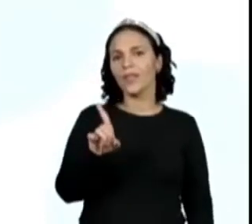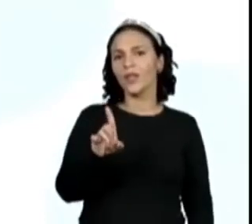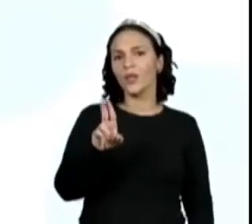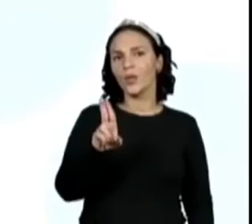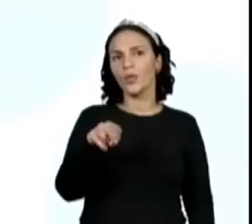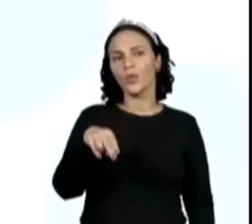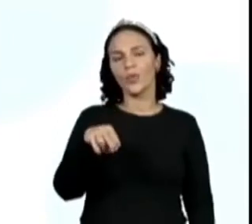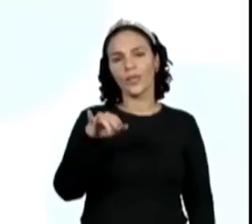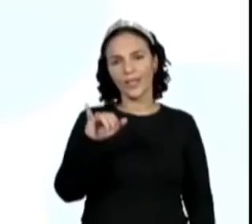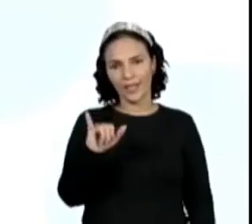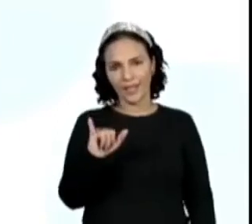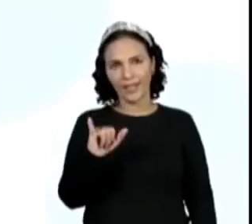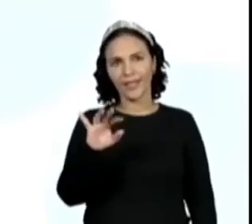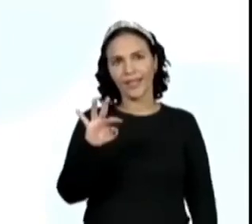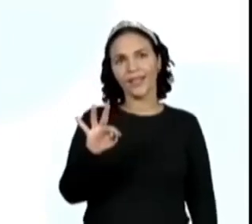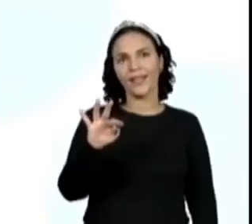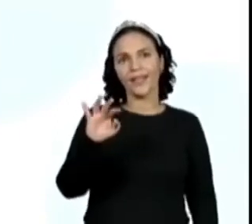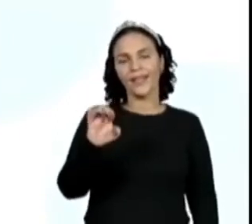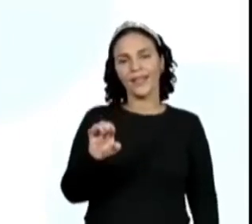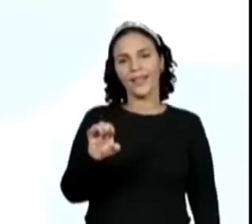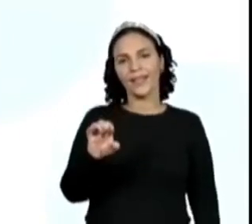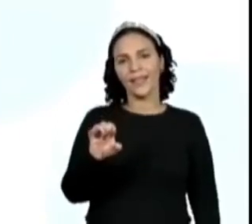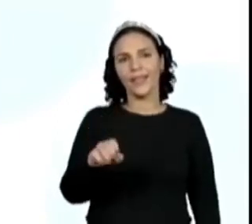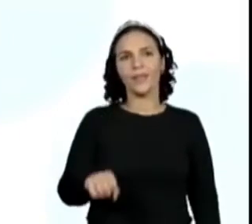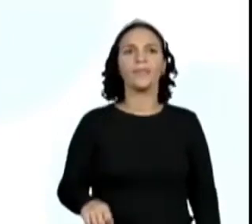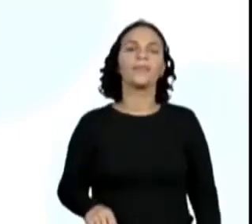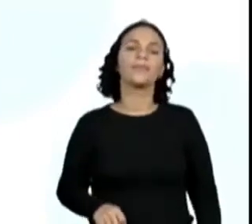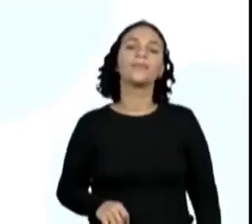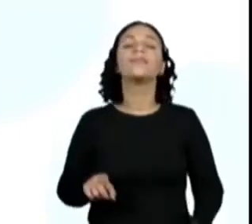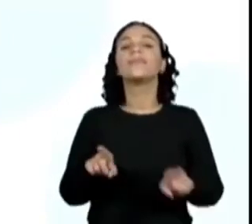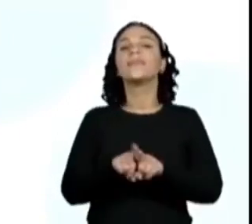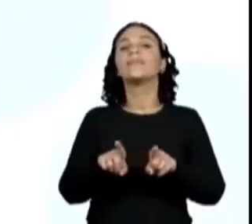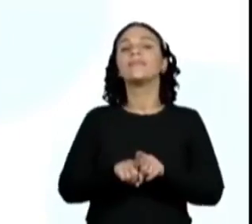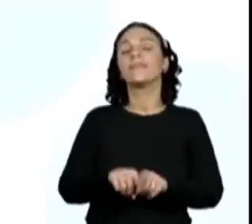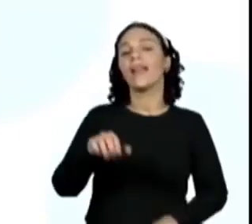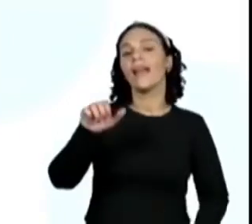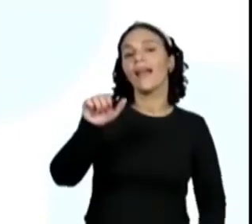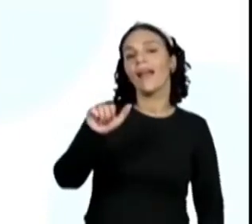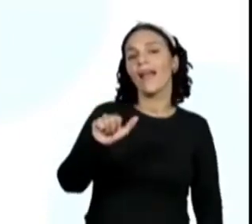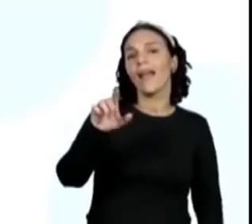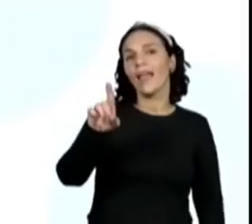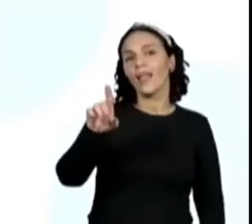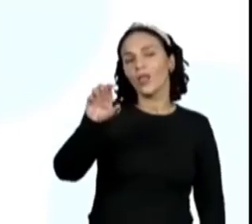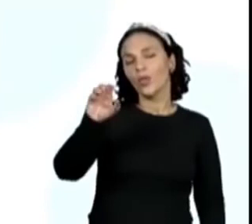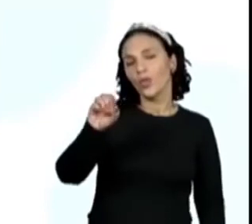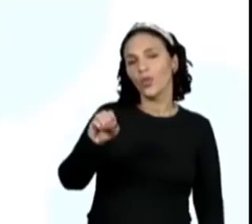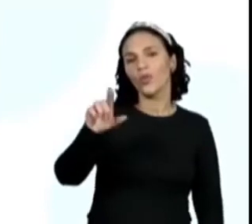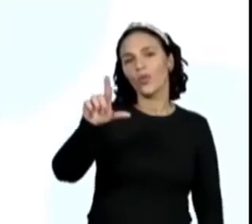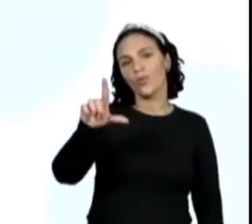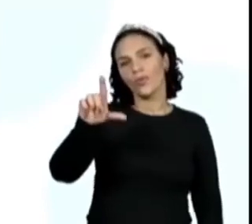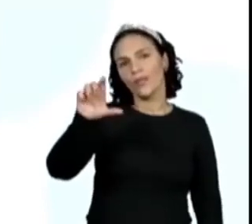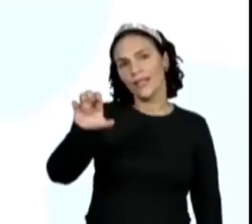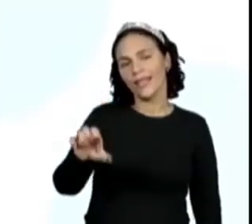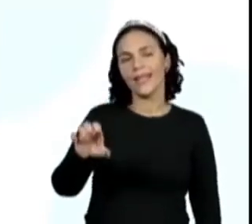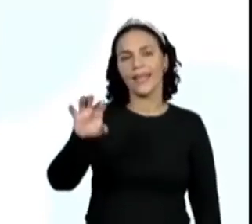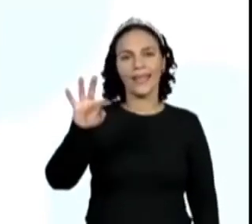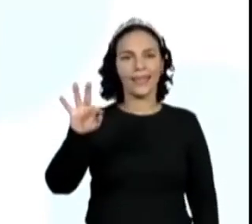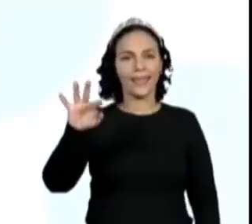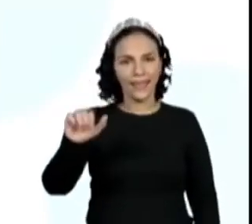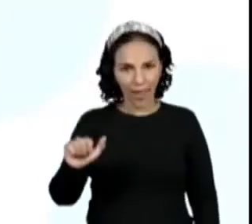T. E eles mandaram uma que é muito conhecida, que é a doleta. E a gente não pode esquecer que quando escreve o T, eu tenho que